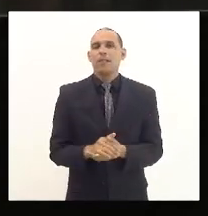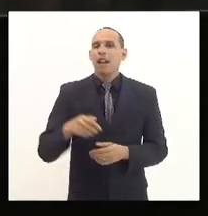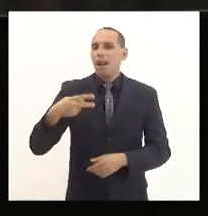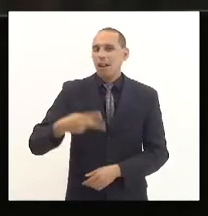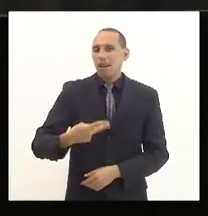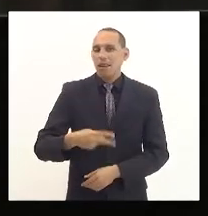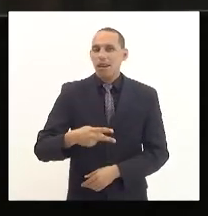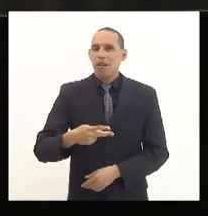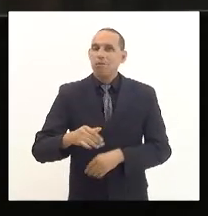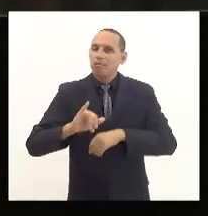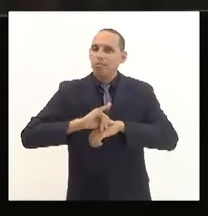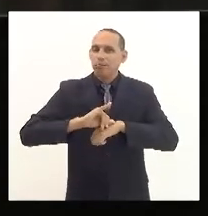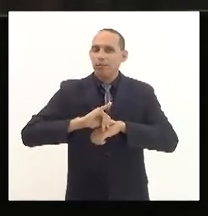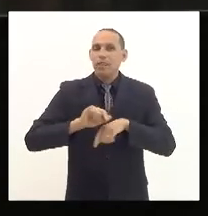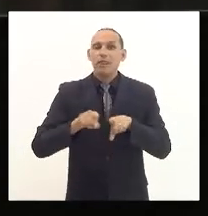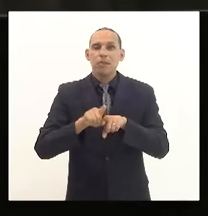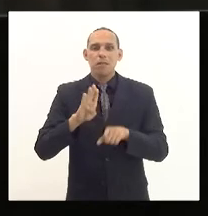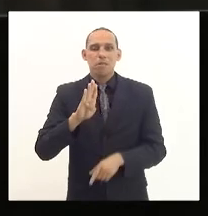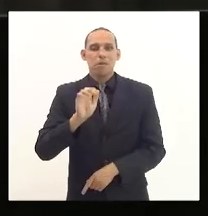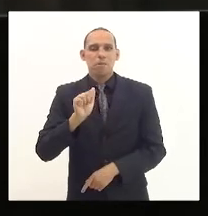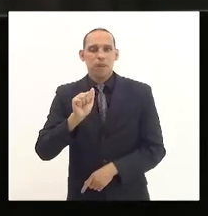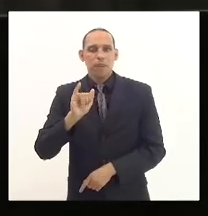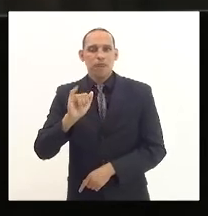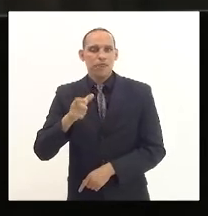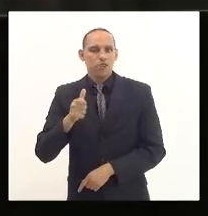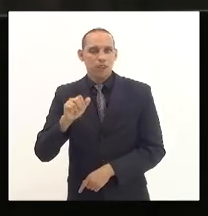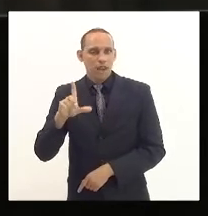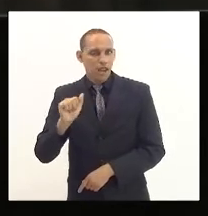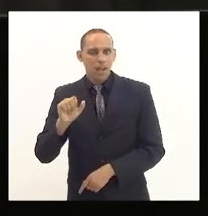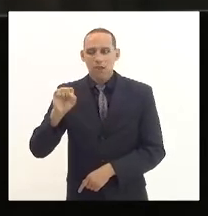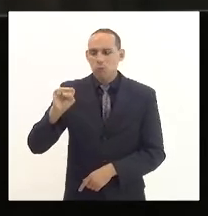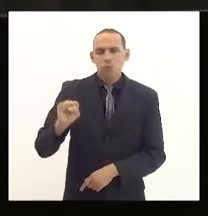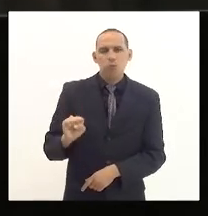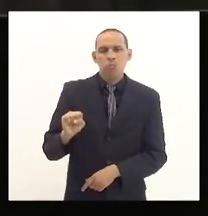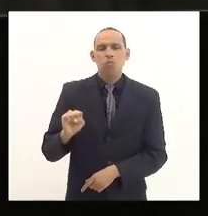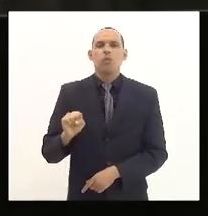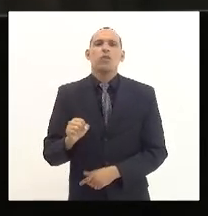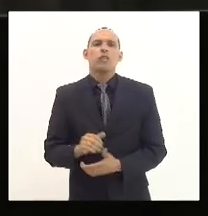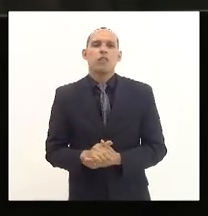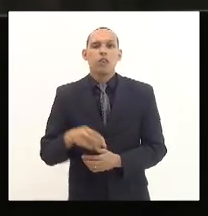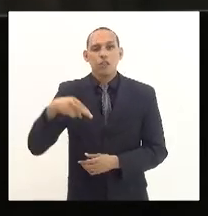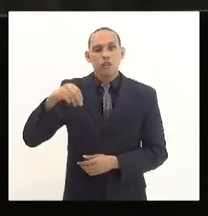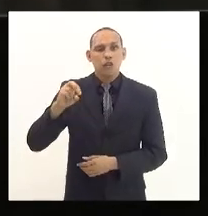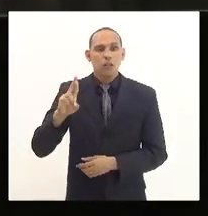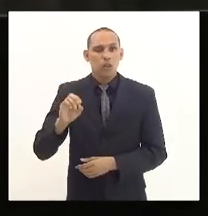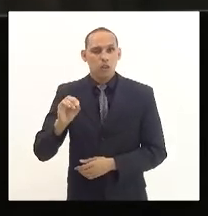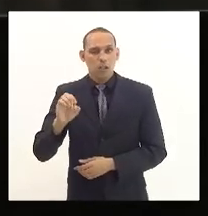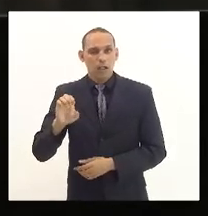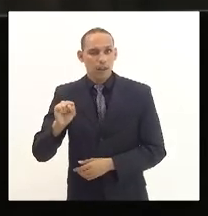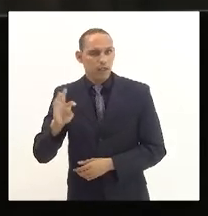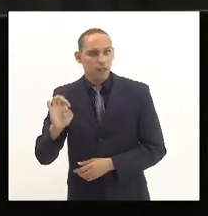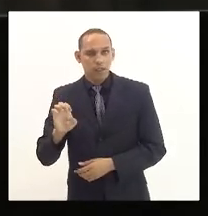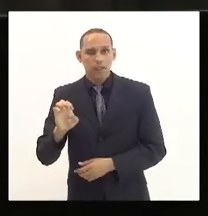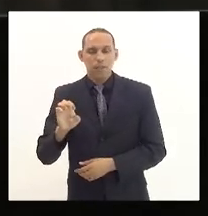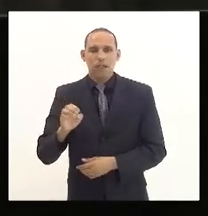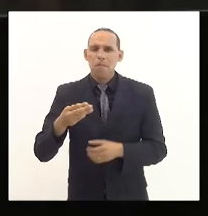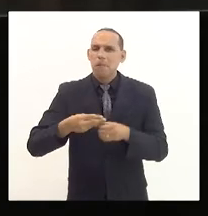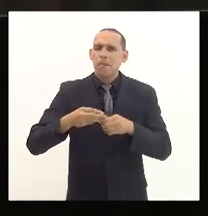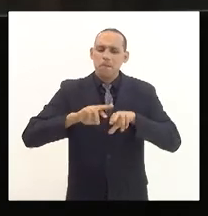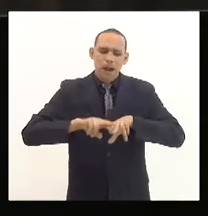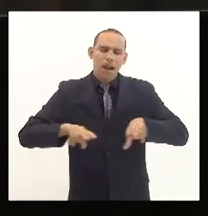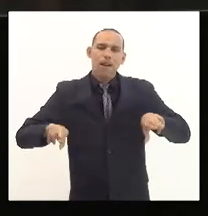5ª capital capital Baixada Fluminense Sul Fluminense Noroeste Fluminense vários